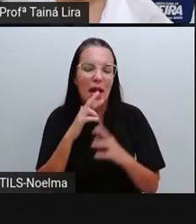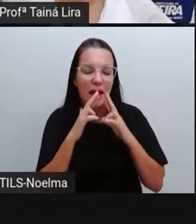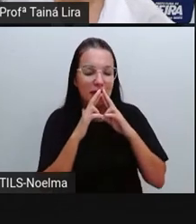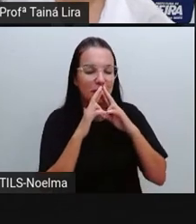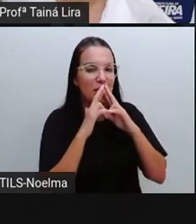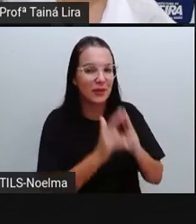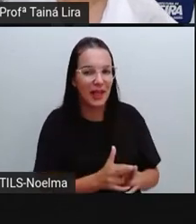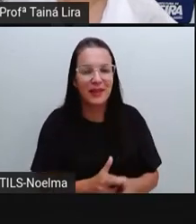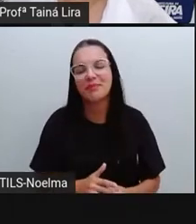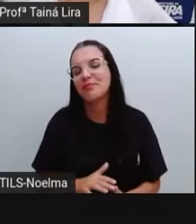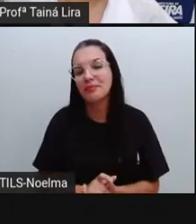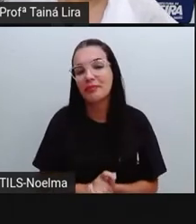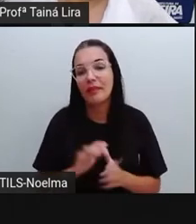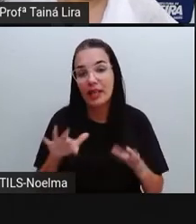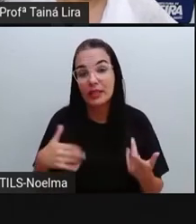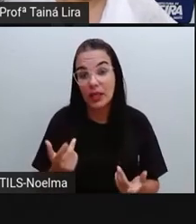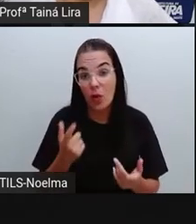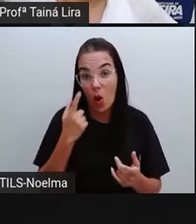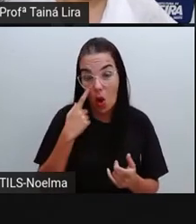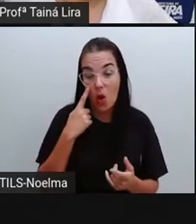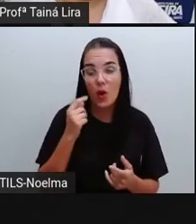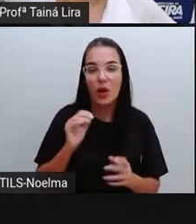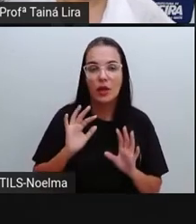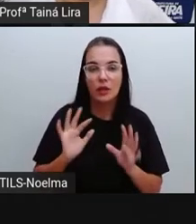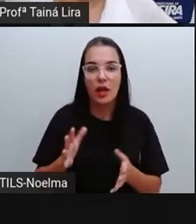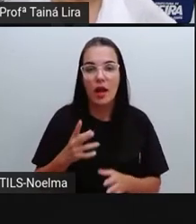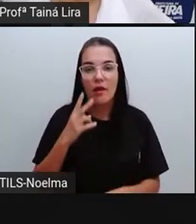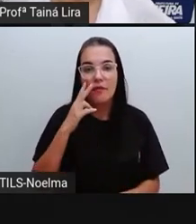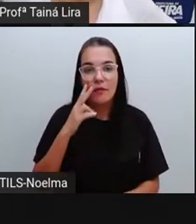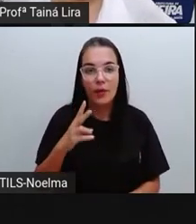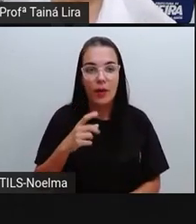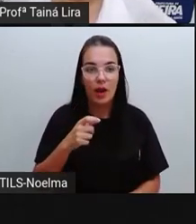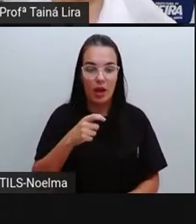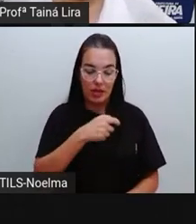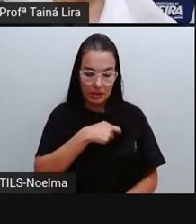lá? Então, vimos que a zebra, olha lá, pesa